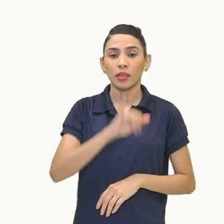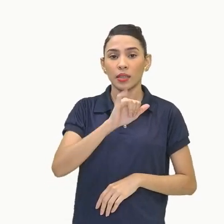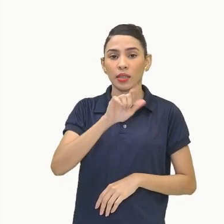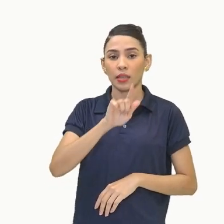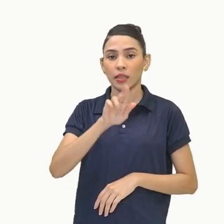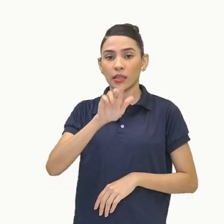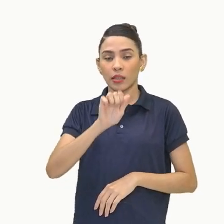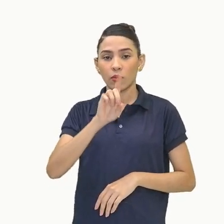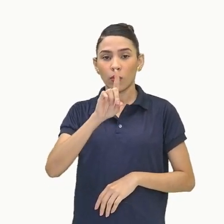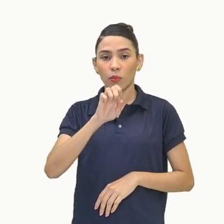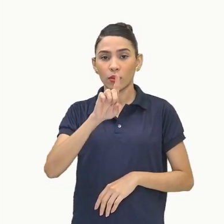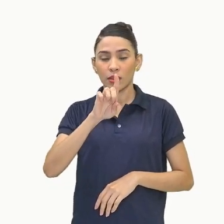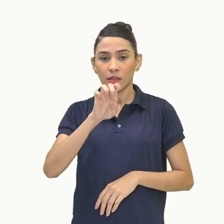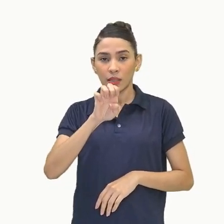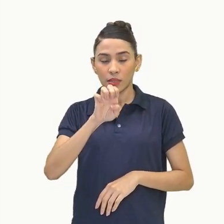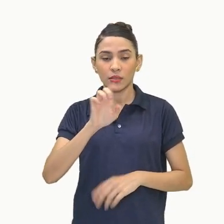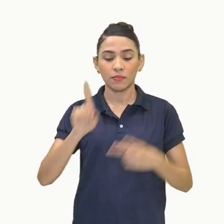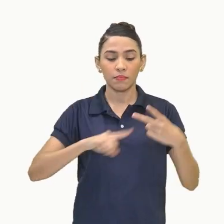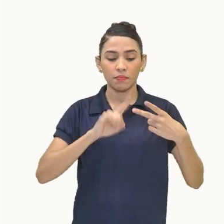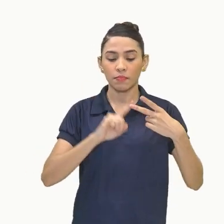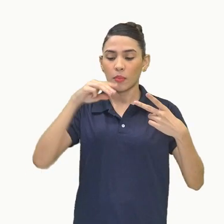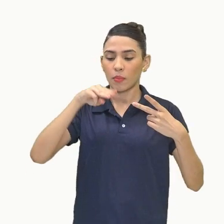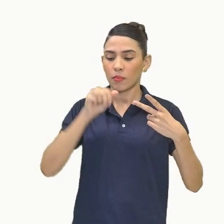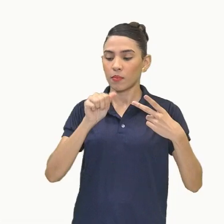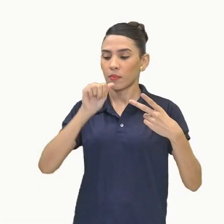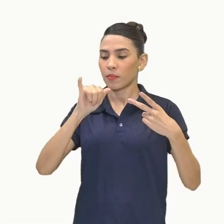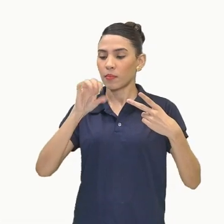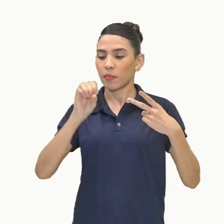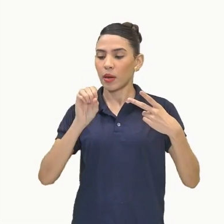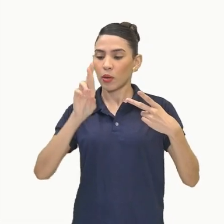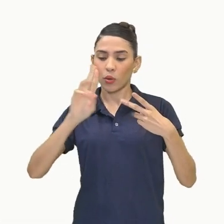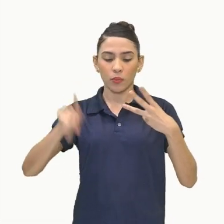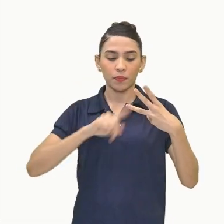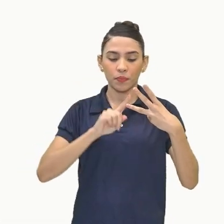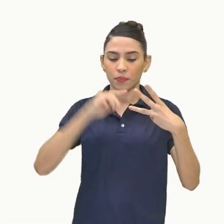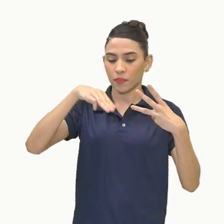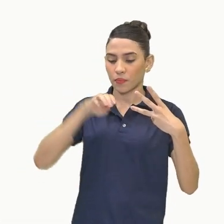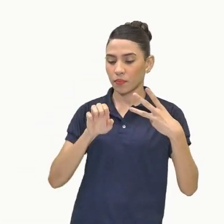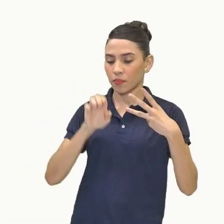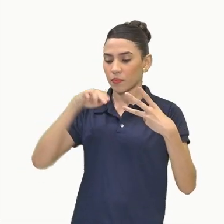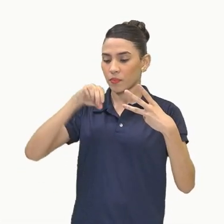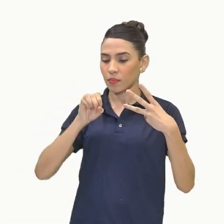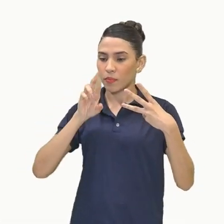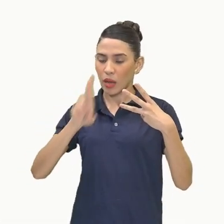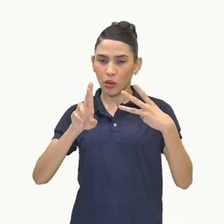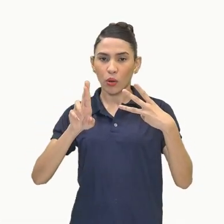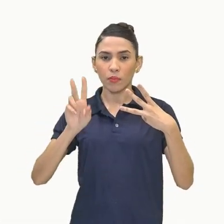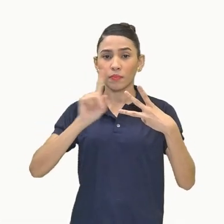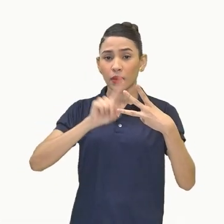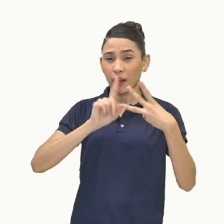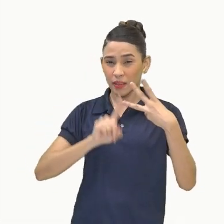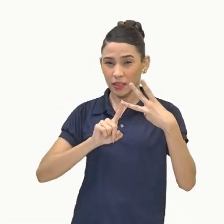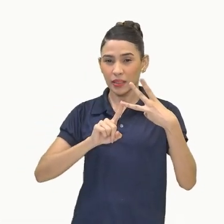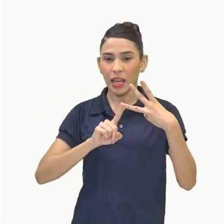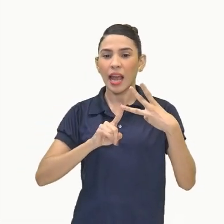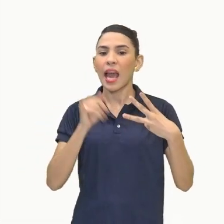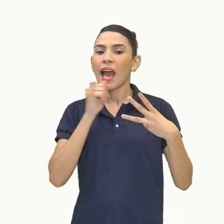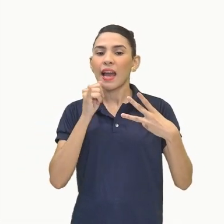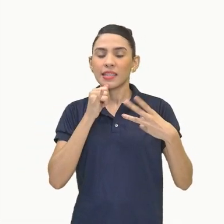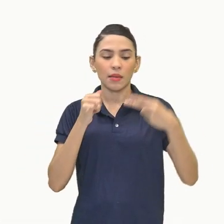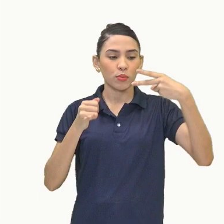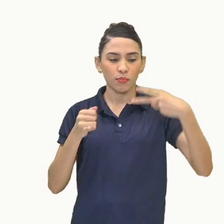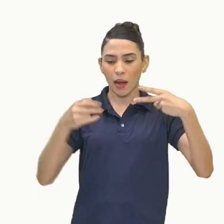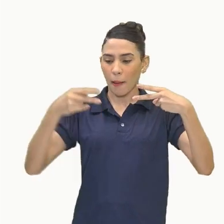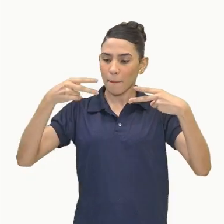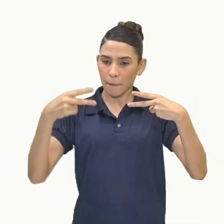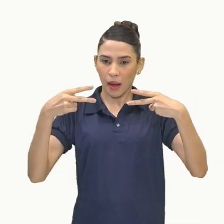o menor, beleza? Na verdade, o maior que e o menor que, eles são mais questão de leitura do